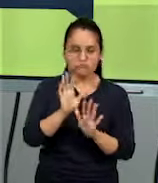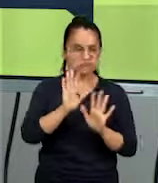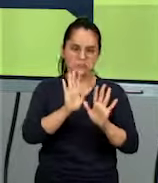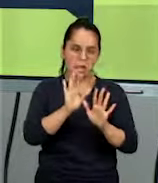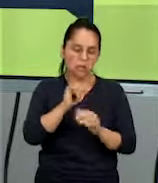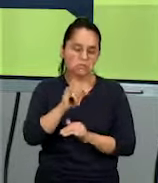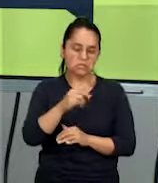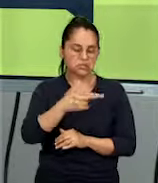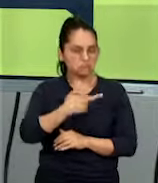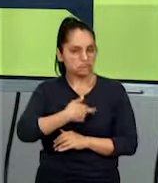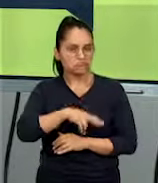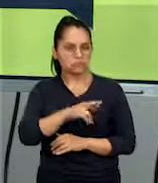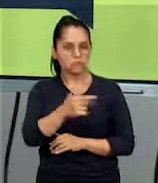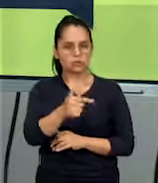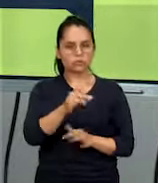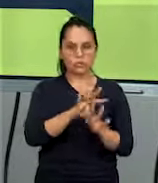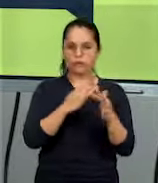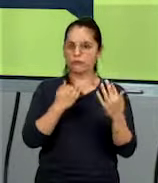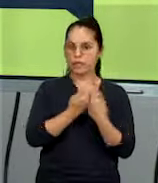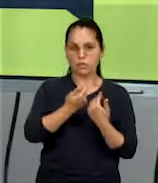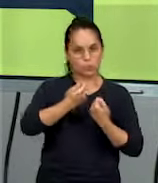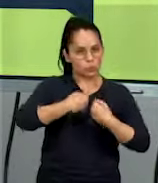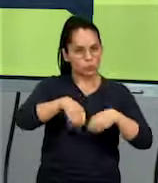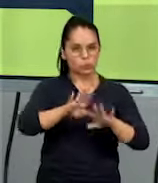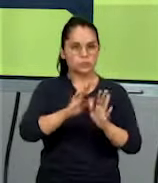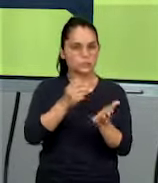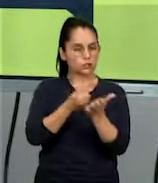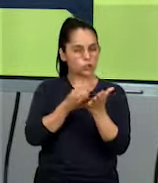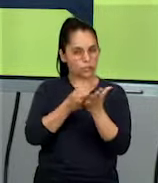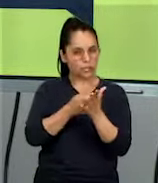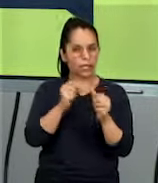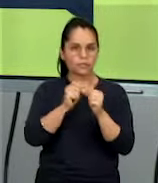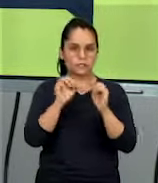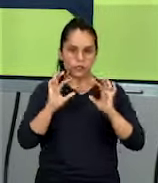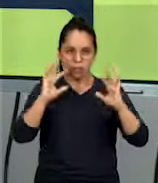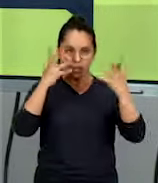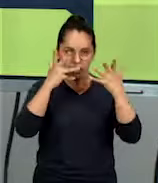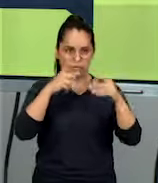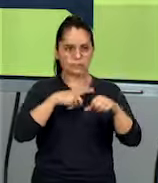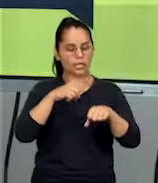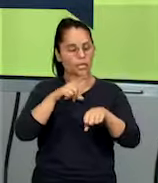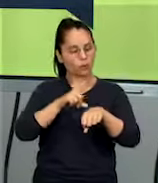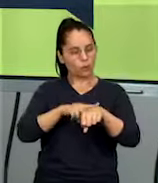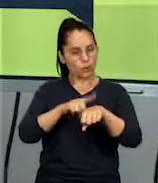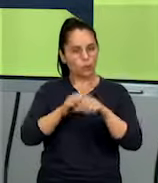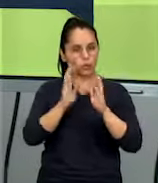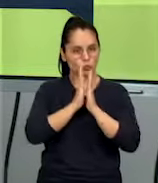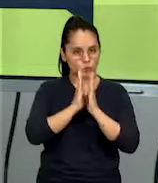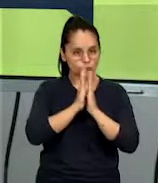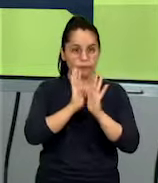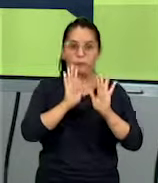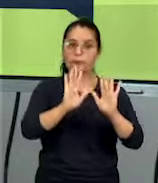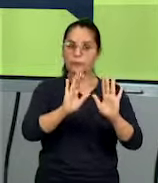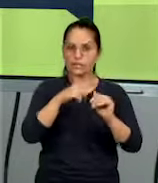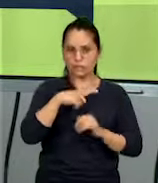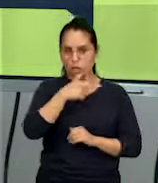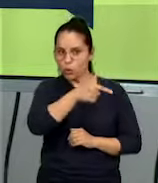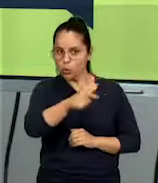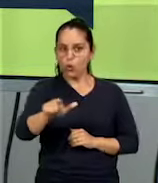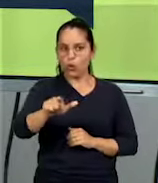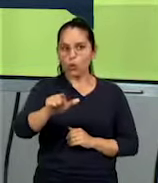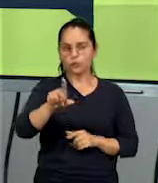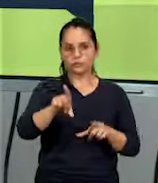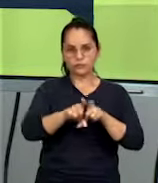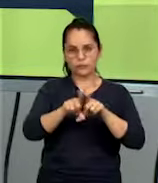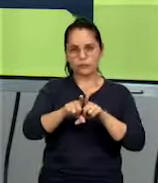for religiosa, ela não é obrigada a fazer uma festa que tenha um momento de oração. Mas existem outros mitos